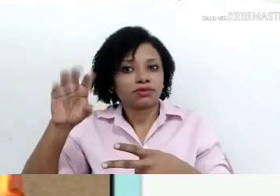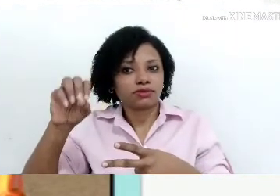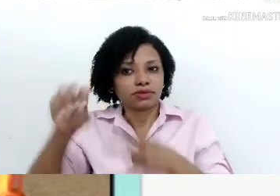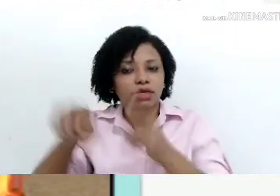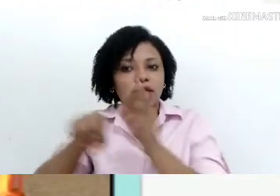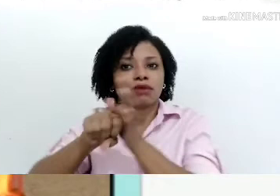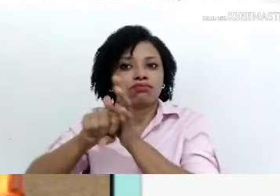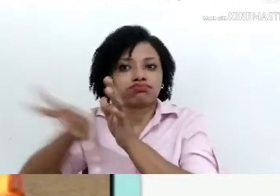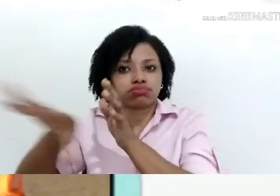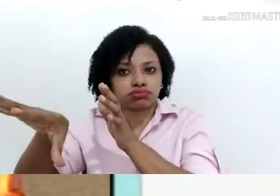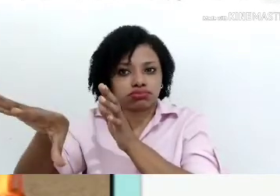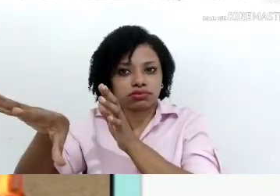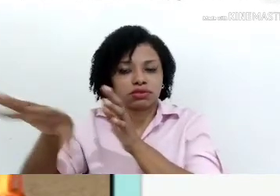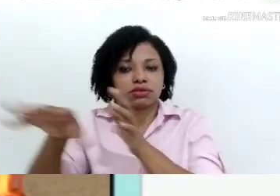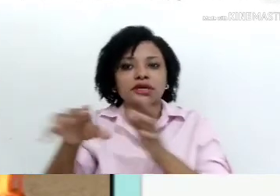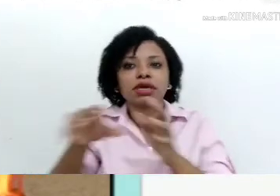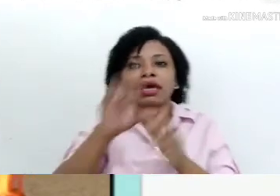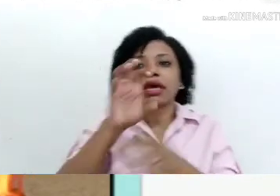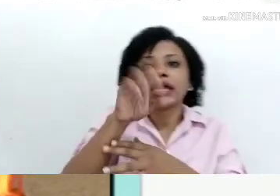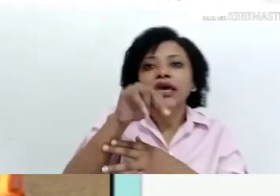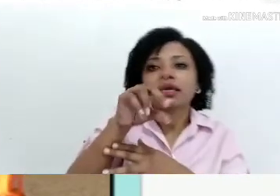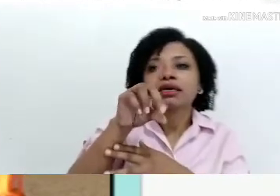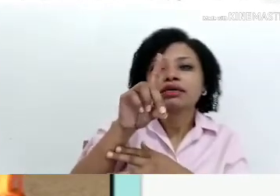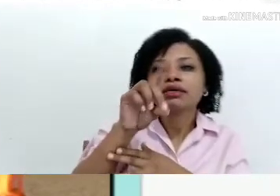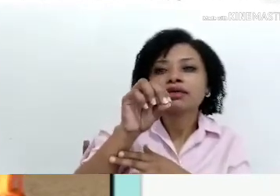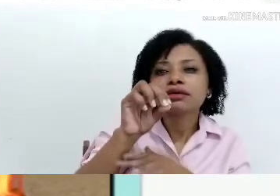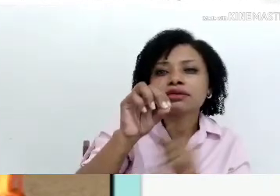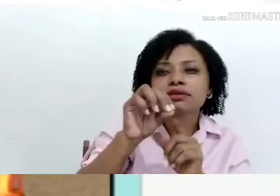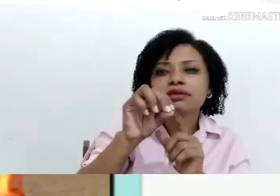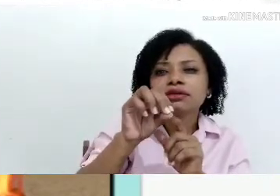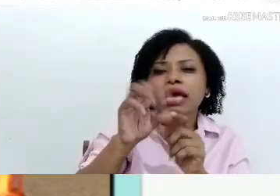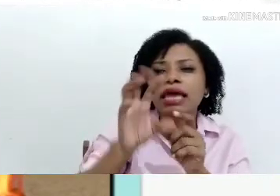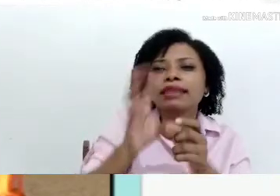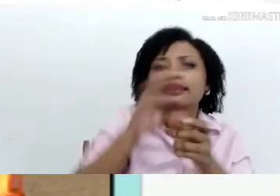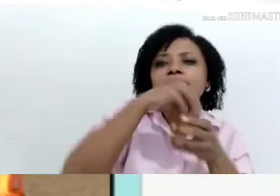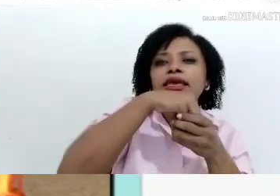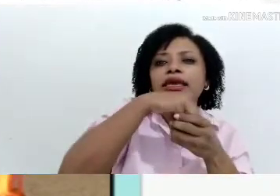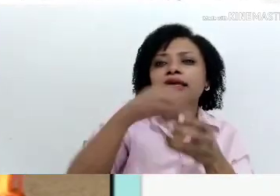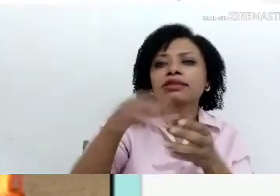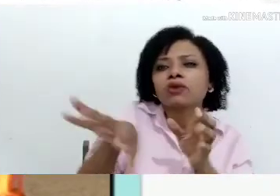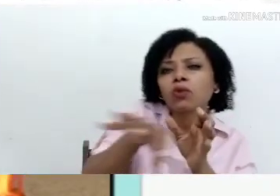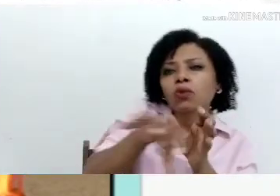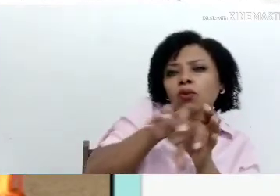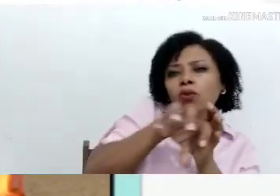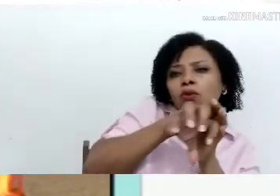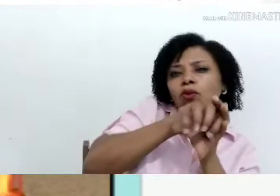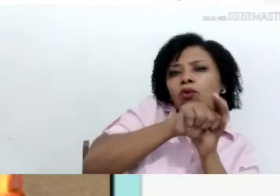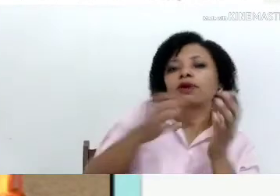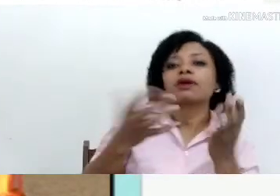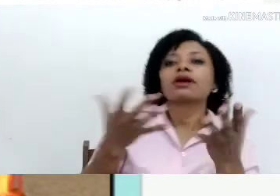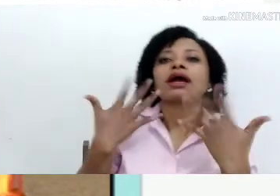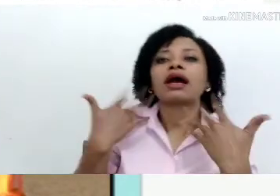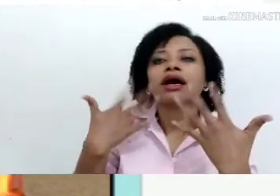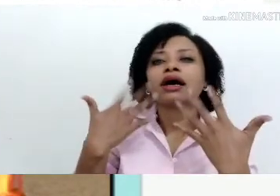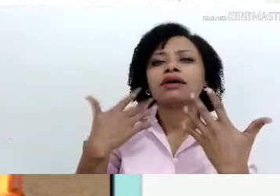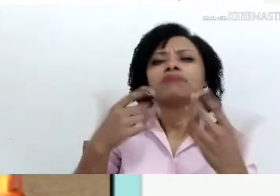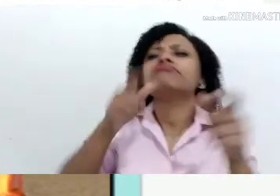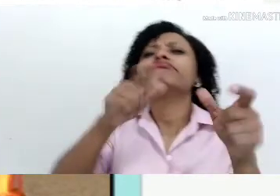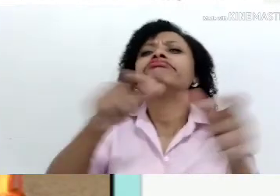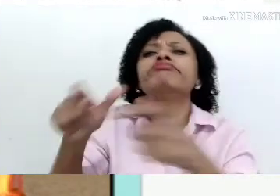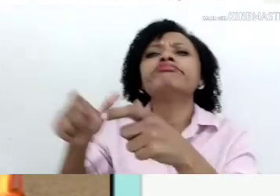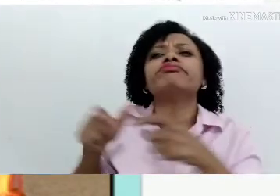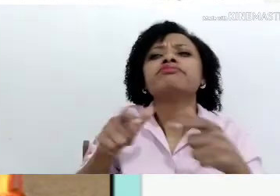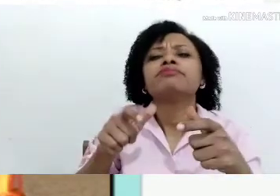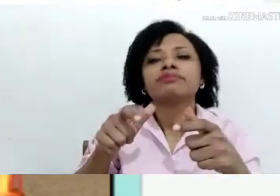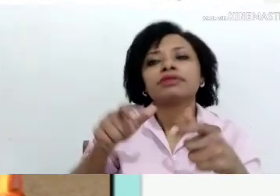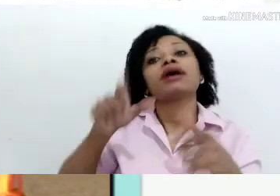Endo quer dizer para dentro, absorve calor, térmico quer dizer calor, então absorve